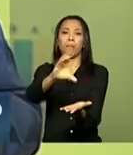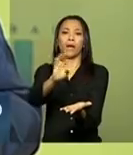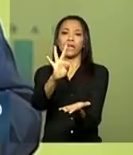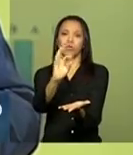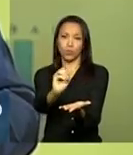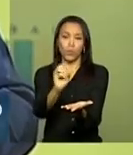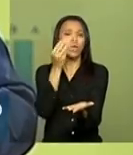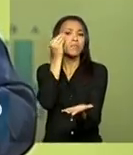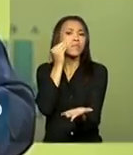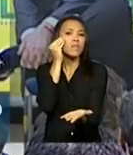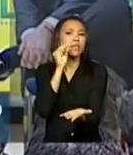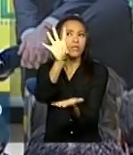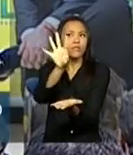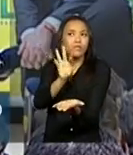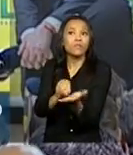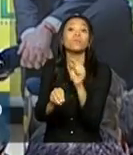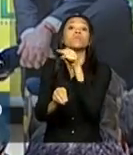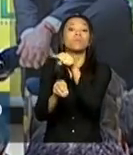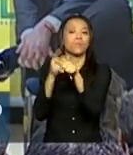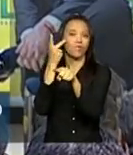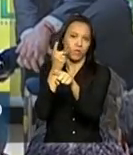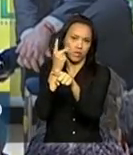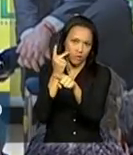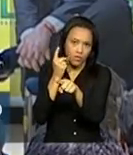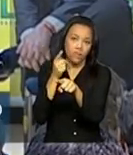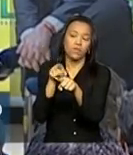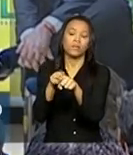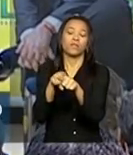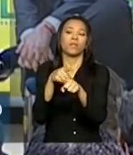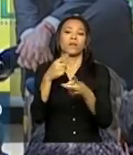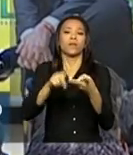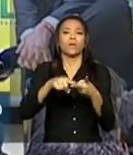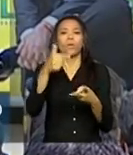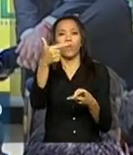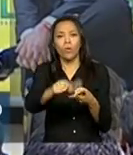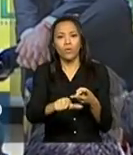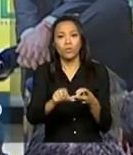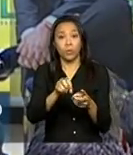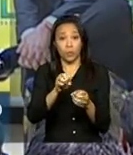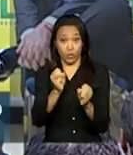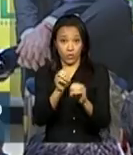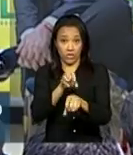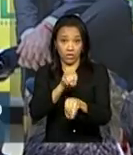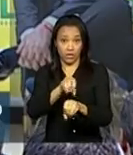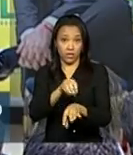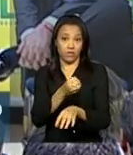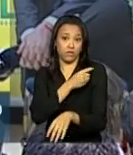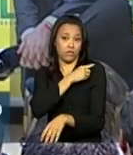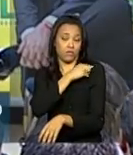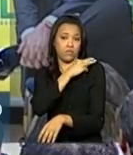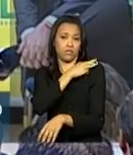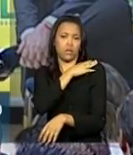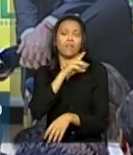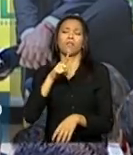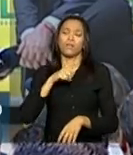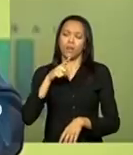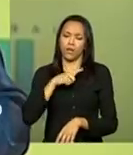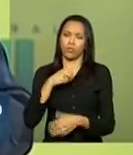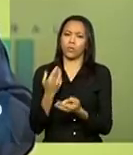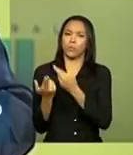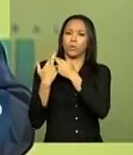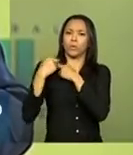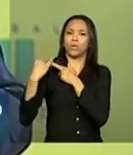Ceará, educação em tempo integral com mais educação, o ensino médio, né, que nós temos uma tarefa importante no país